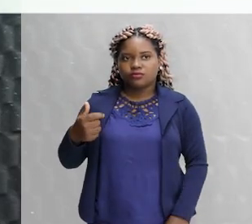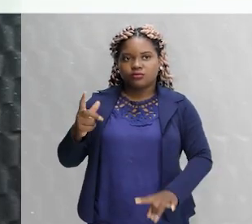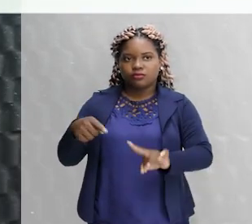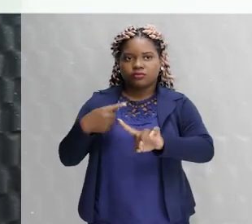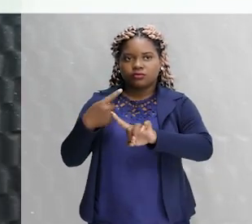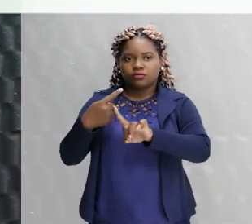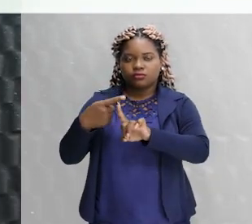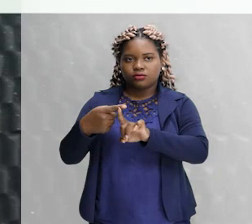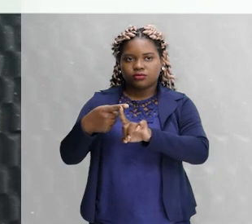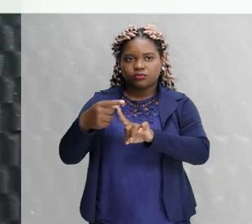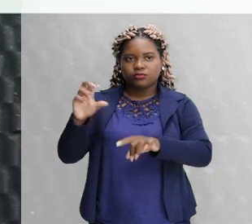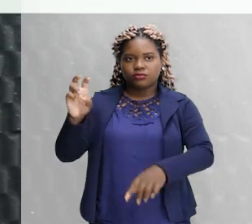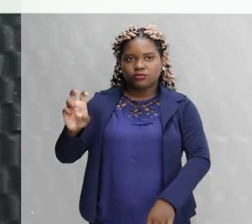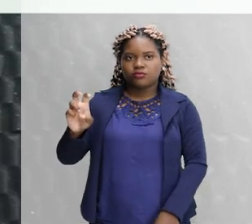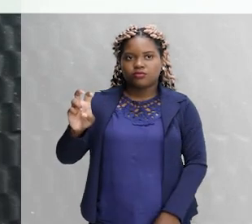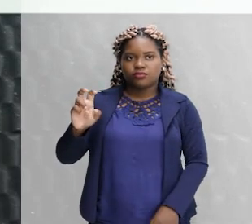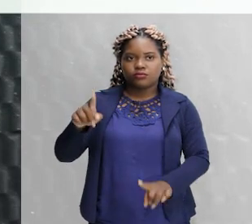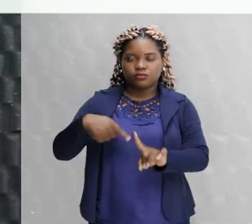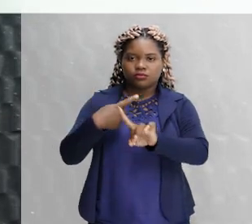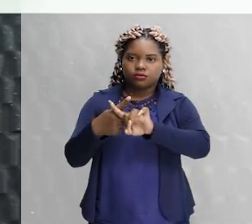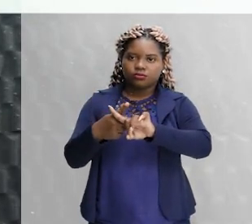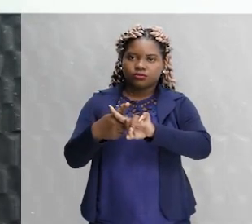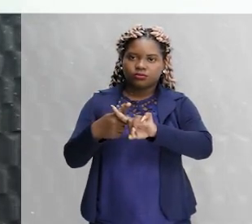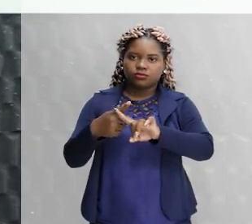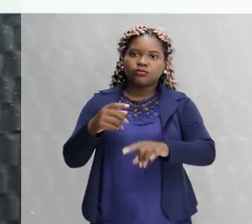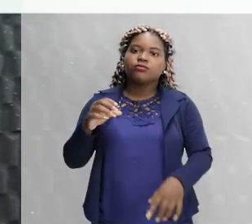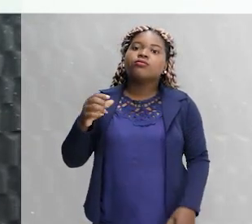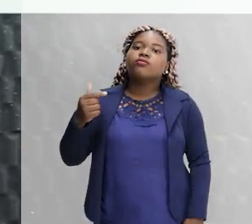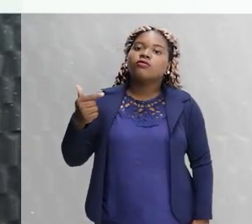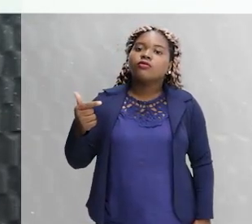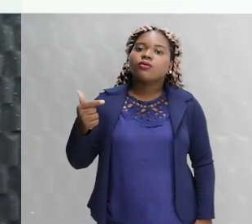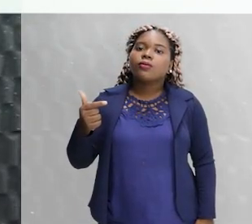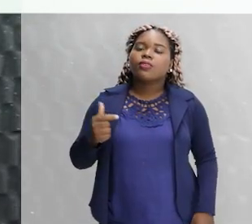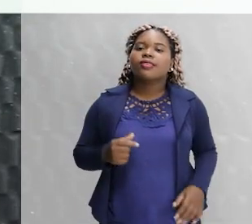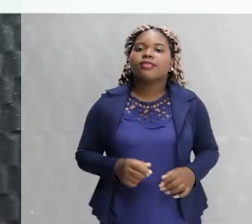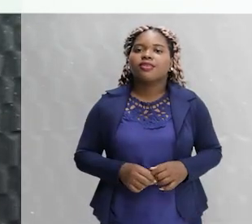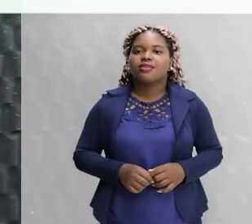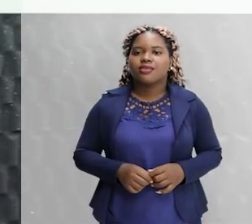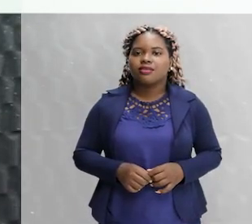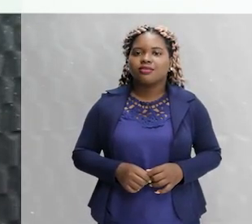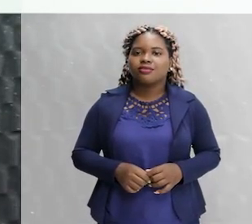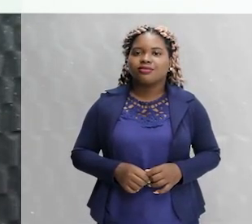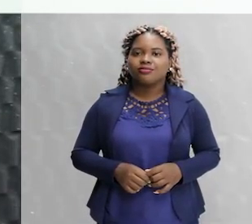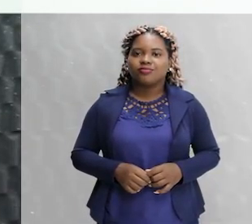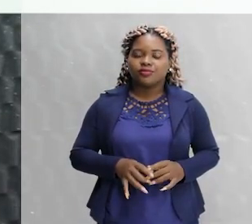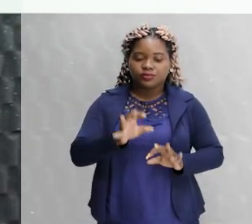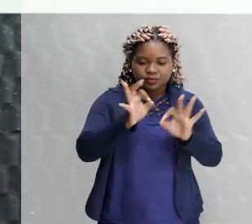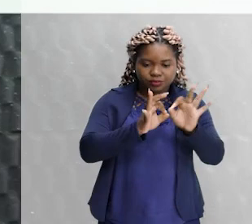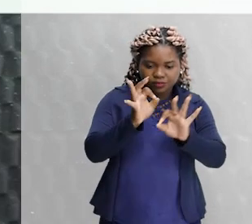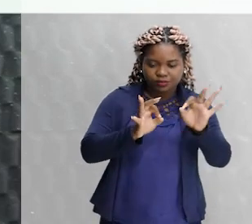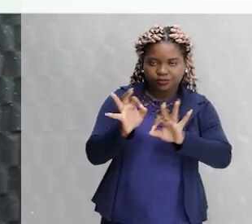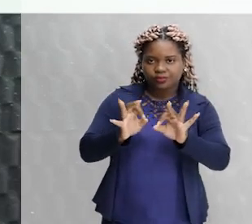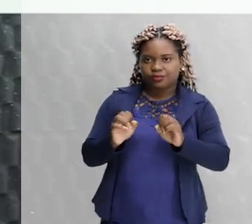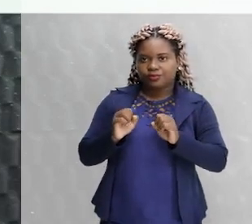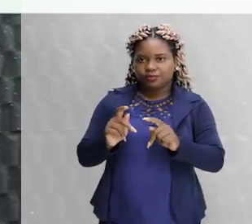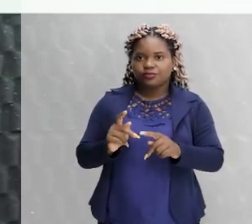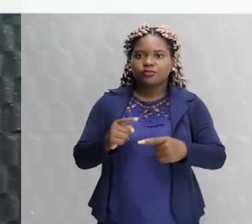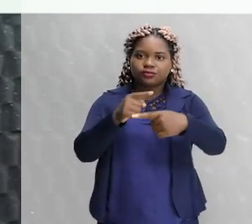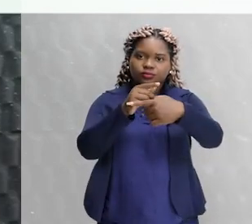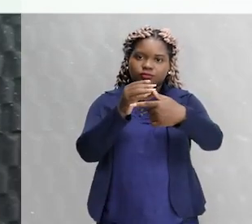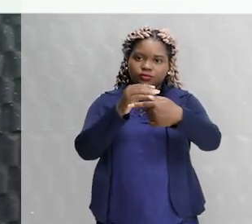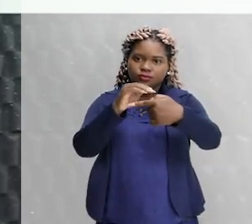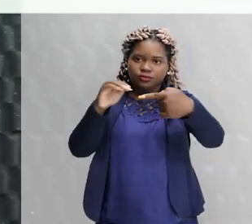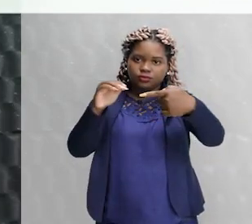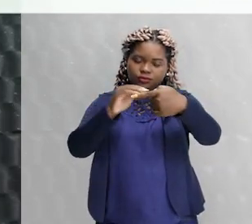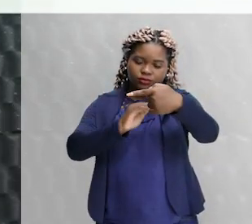mais 5, vezes 2. Certo? Fiz a multiplicação do número pelo respectivo peso. Aqui